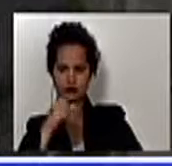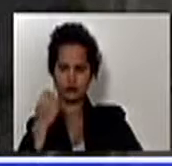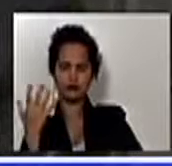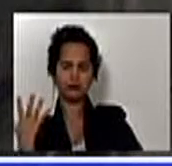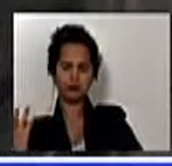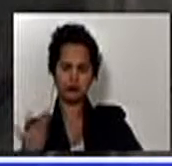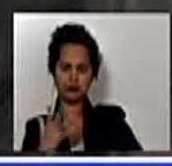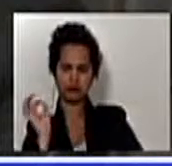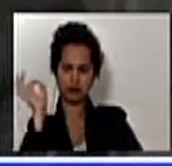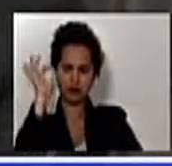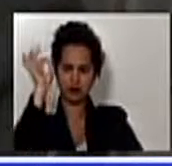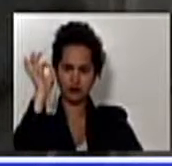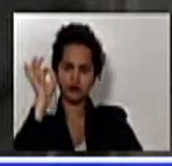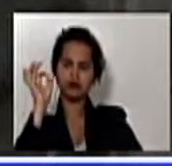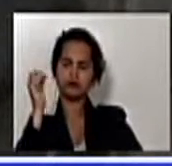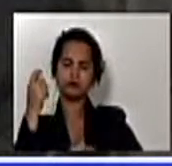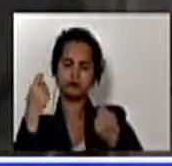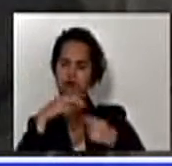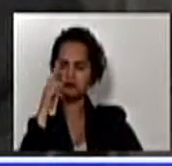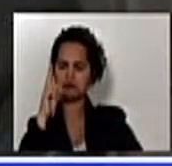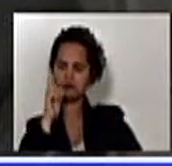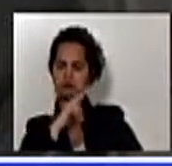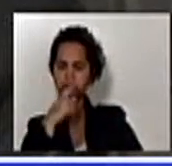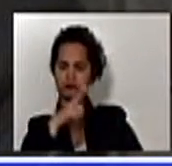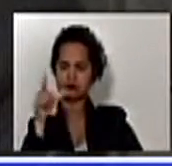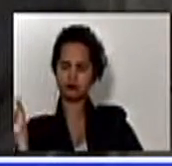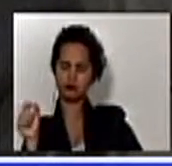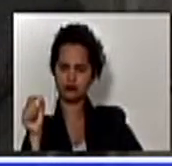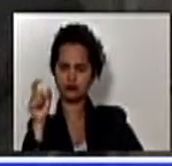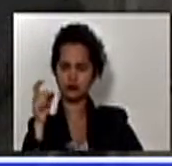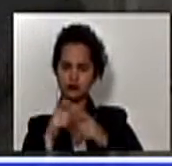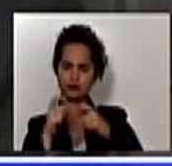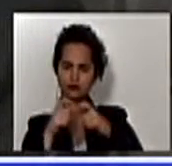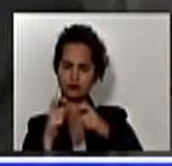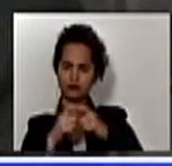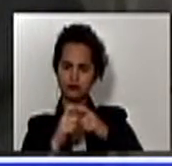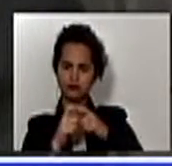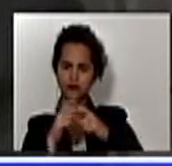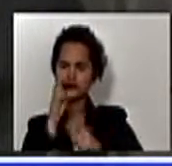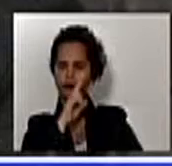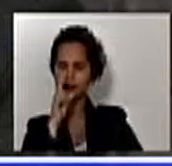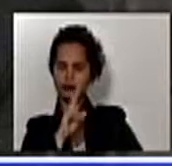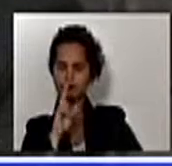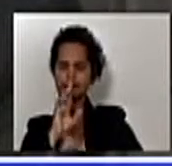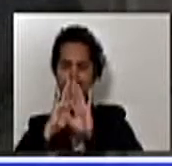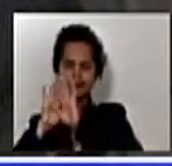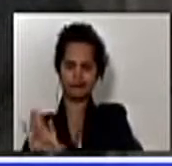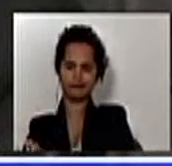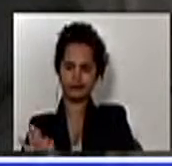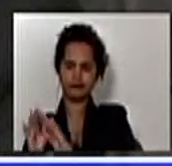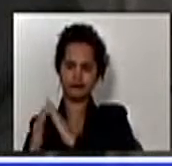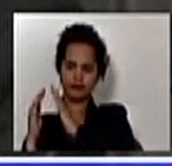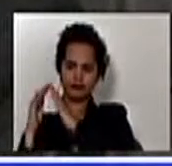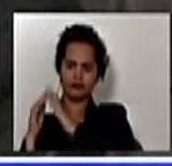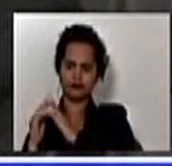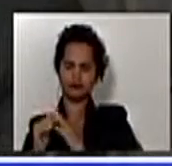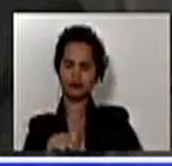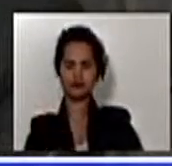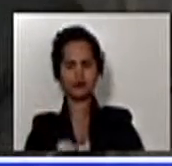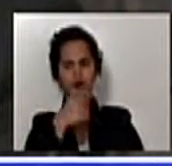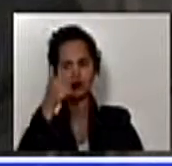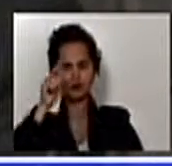gravemente enfermos, afastados da carreira. Eu tenho promotor com 4 comarcas, mas